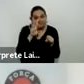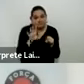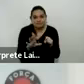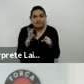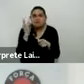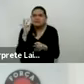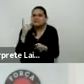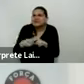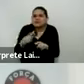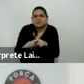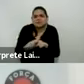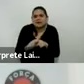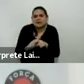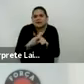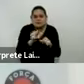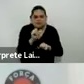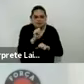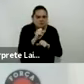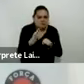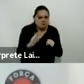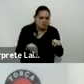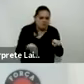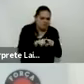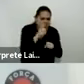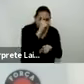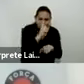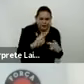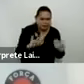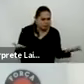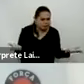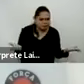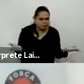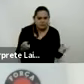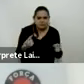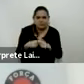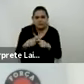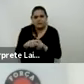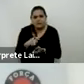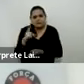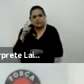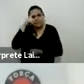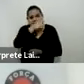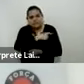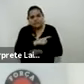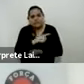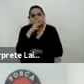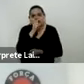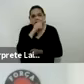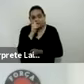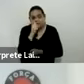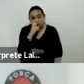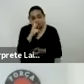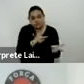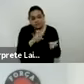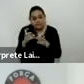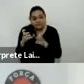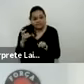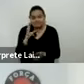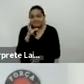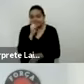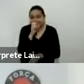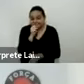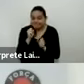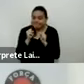Porque nada mudou. E, finalmente, acho que eles estão se rendendo aos fatos, à realidade, sobre a qual